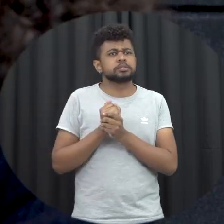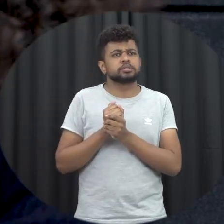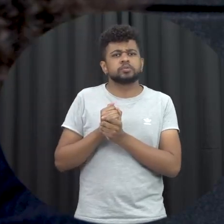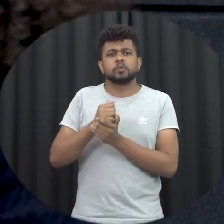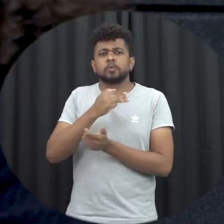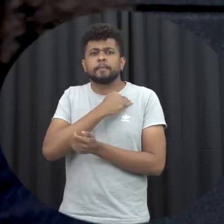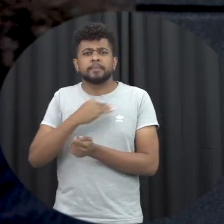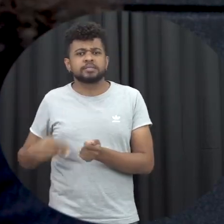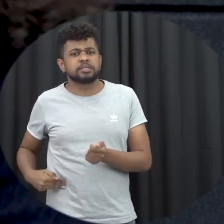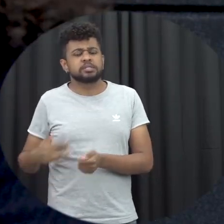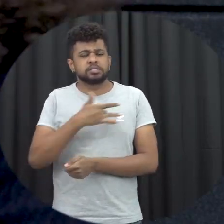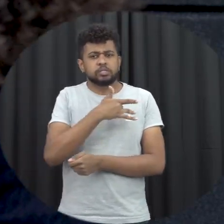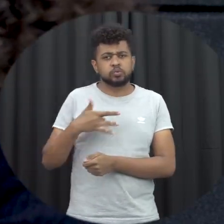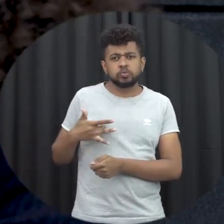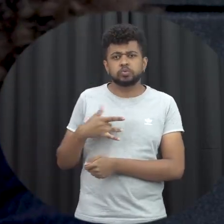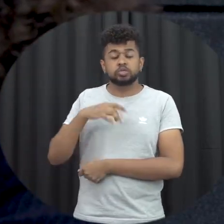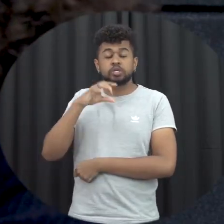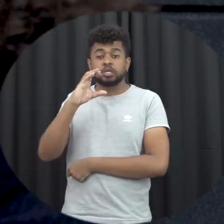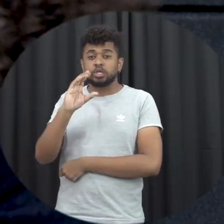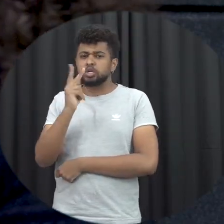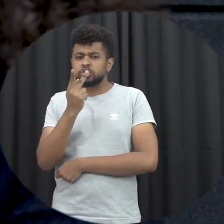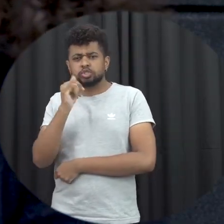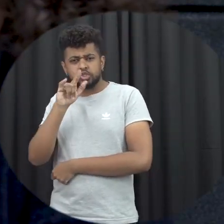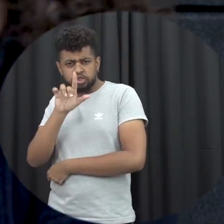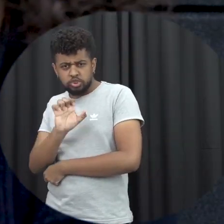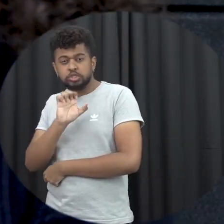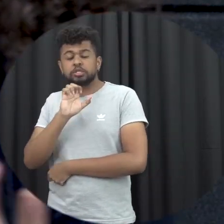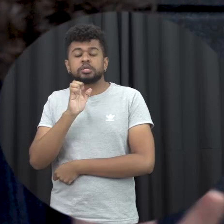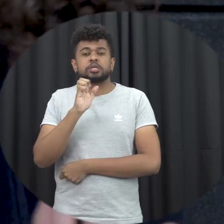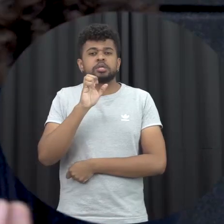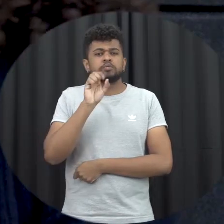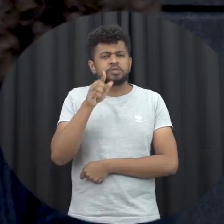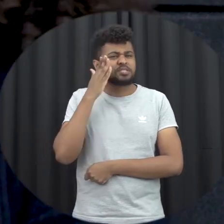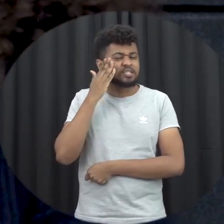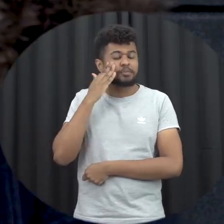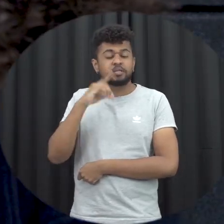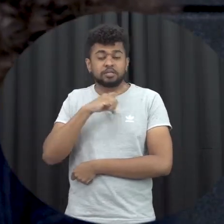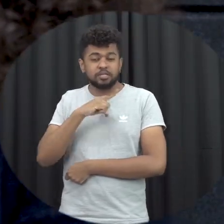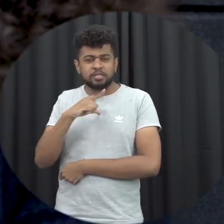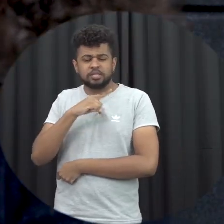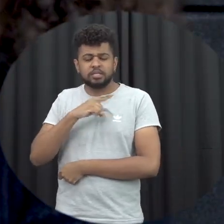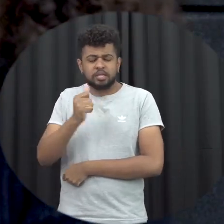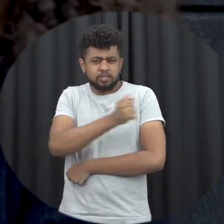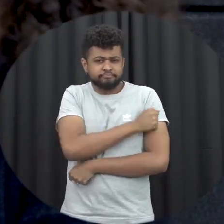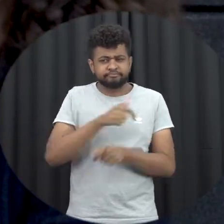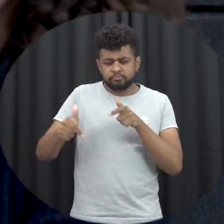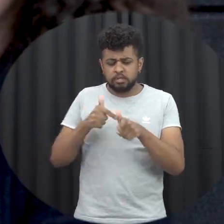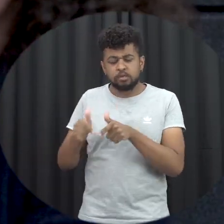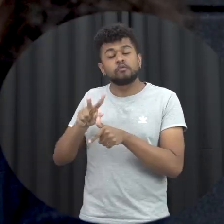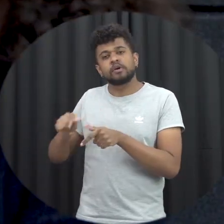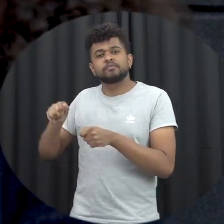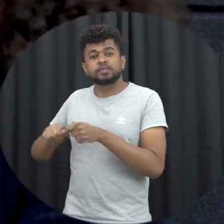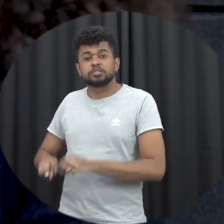latino-americanos, no Ministério da Saúde do Chile, por exemplo. Se você vê, sabe desses alunos trabalhando lá, e com certeza vão